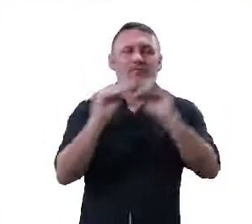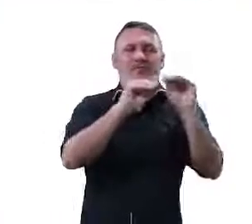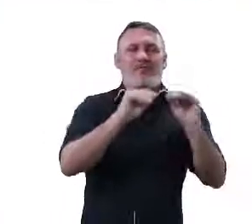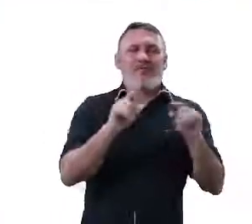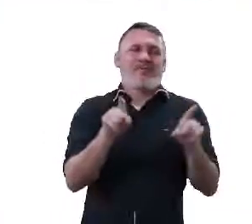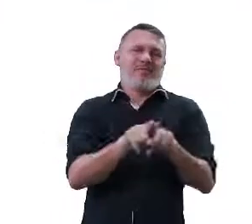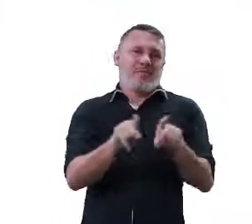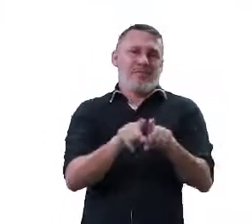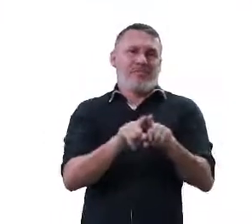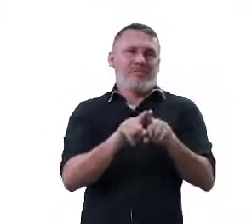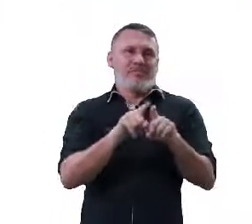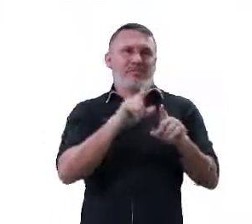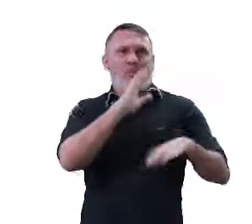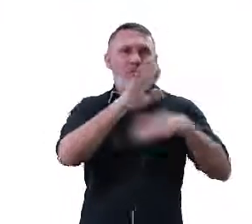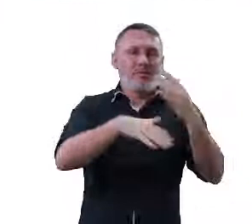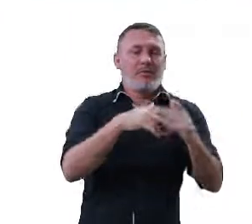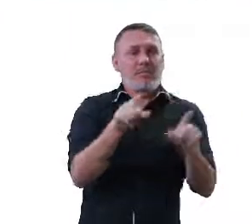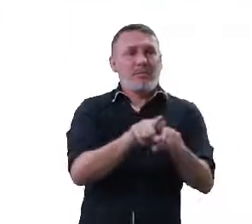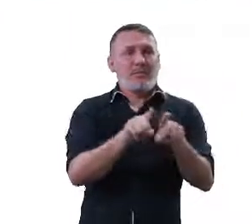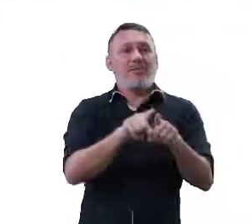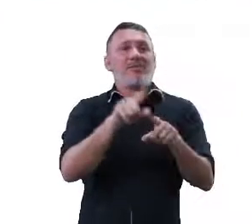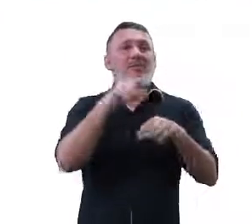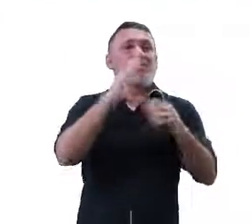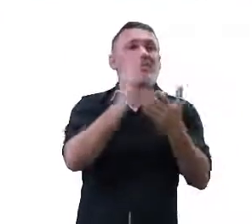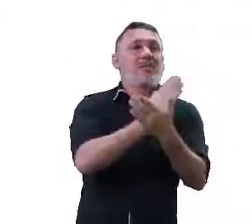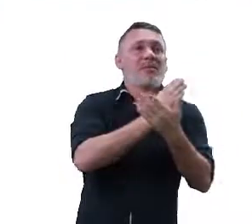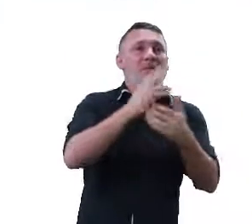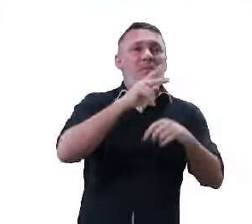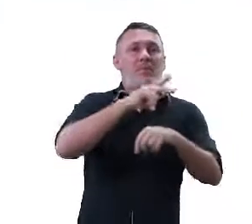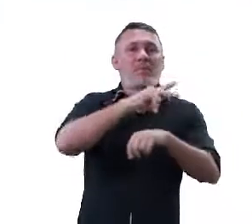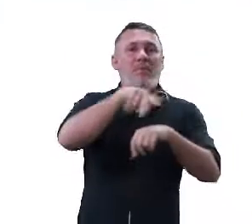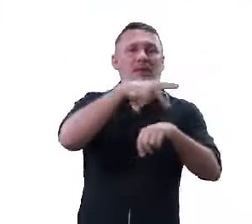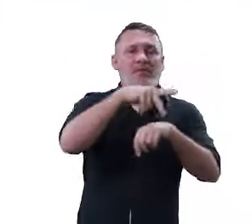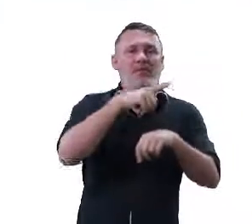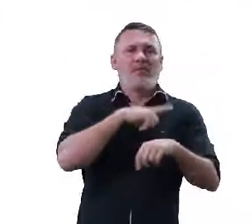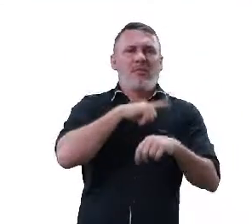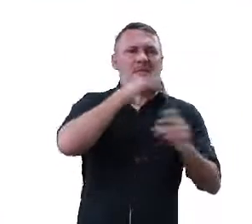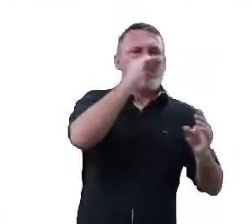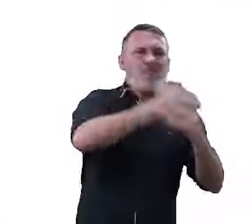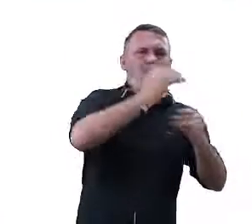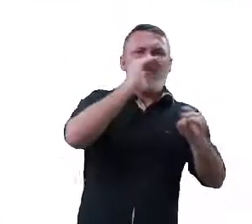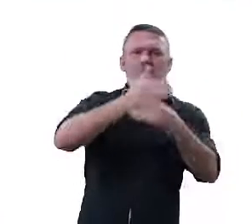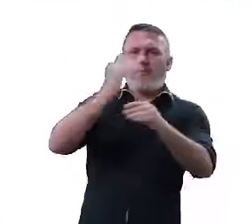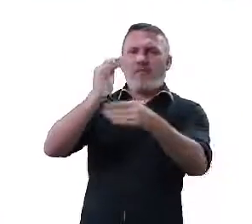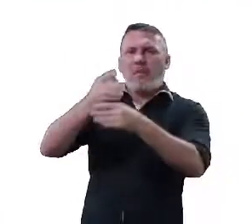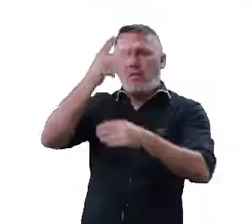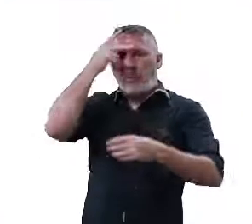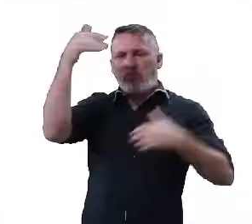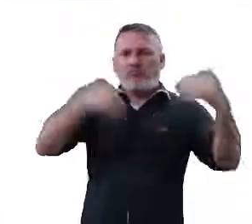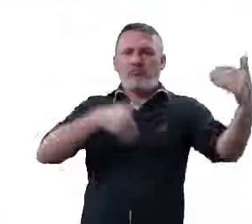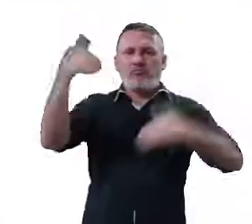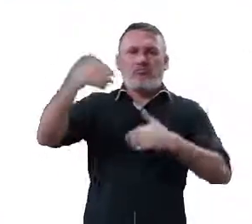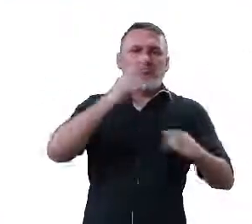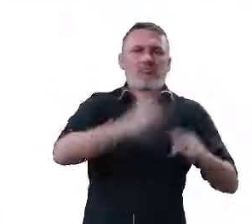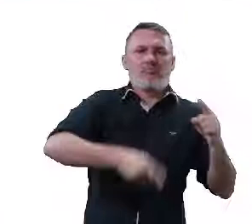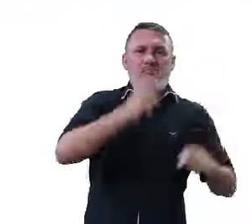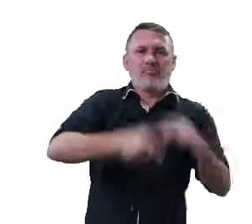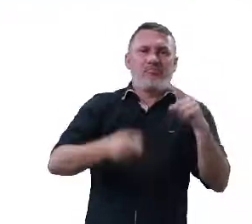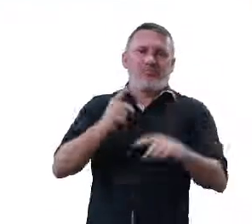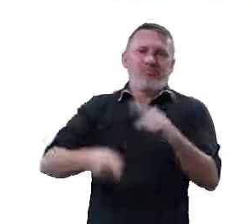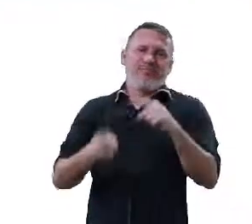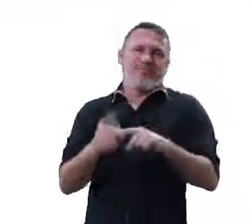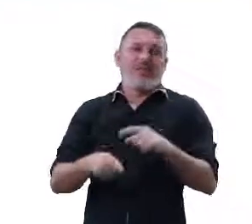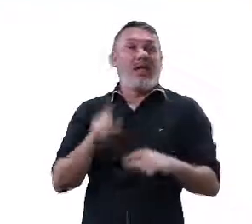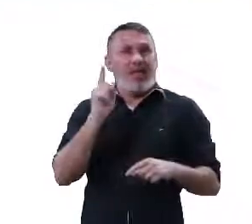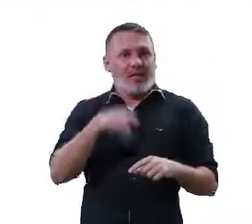extrema-direita colocando barreiras, né, procurando colocar barreiras para a entrada desses indivíduos, porque quando eu falo